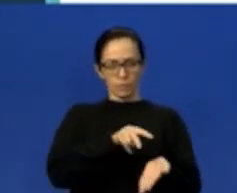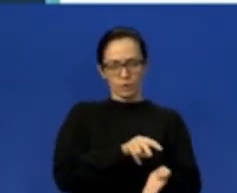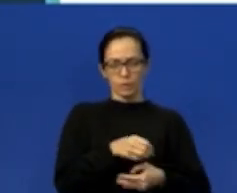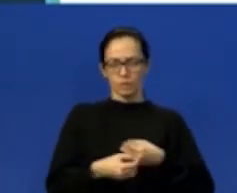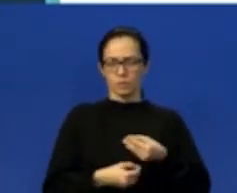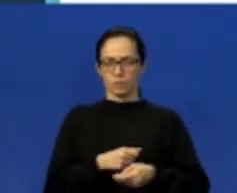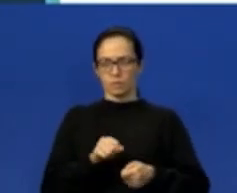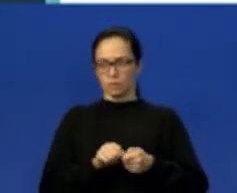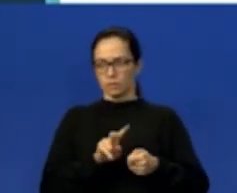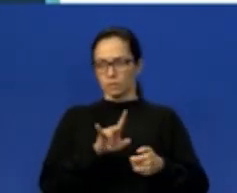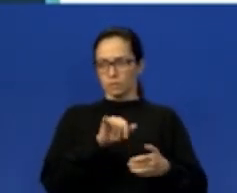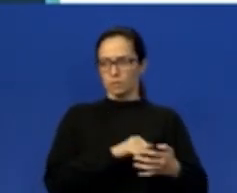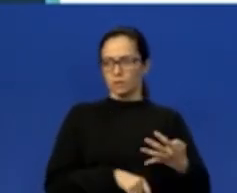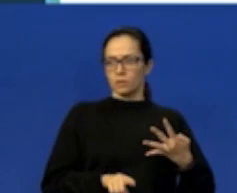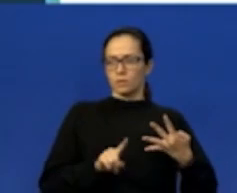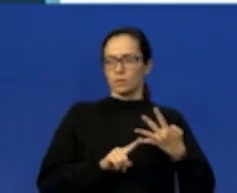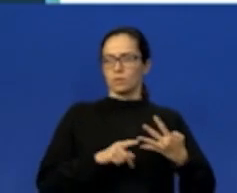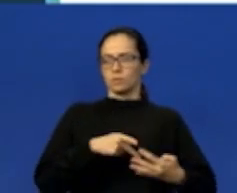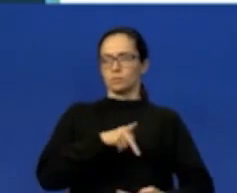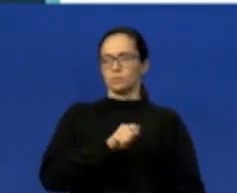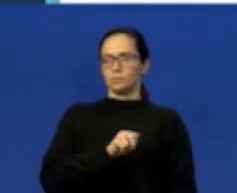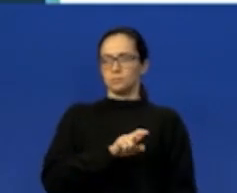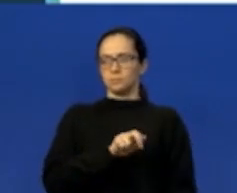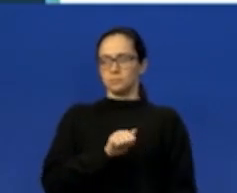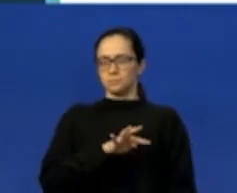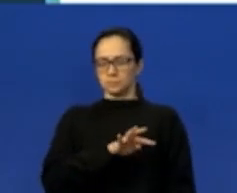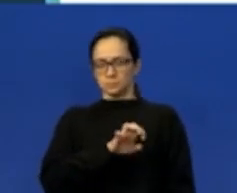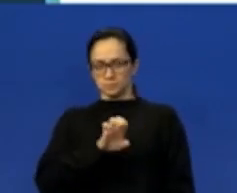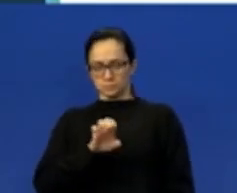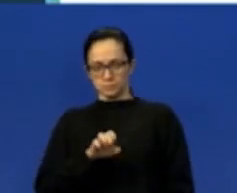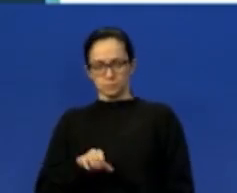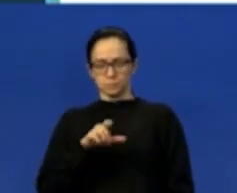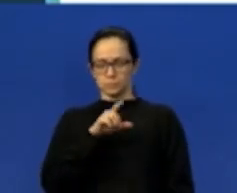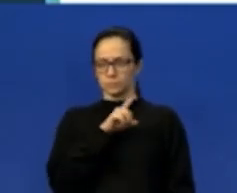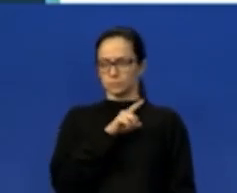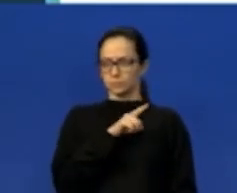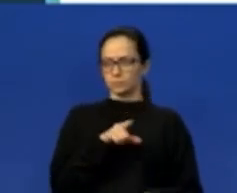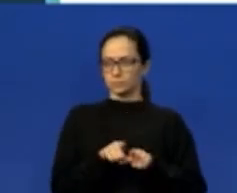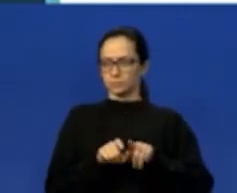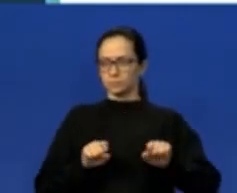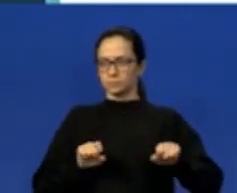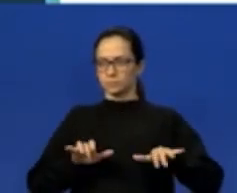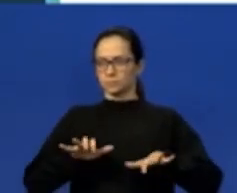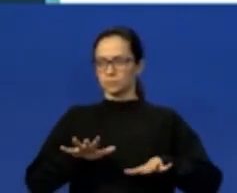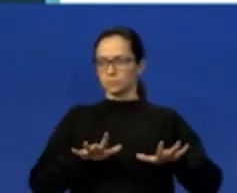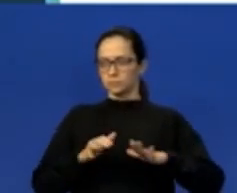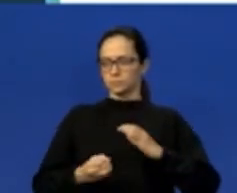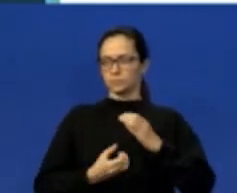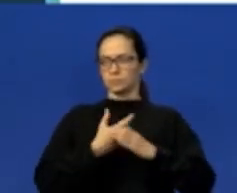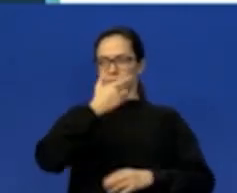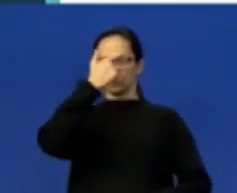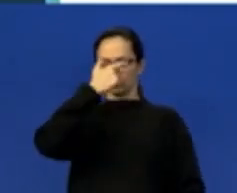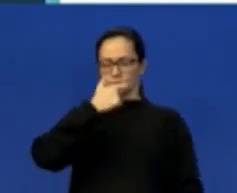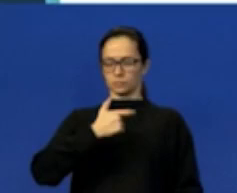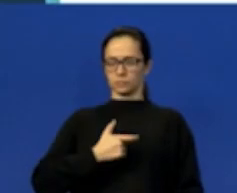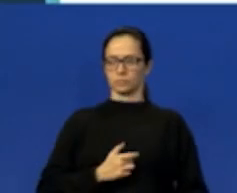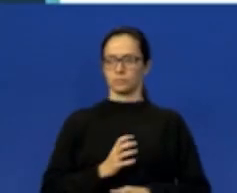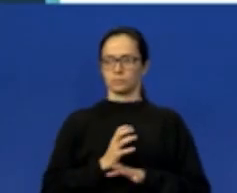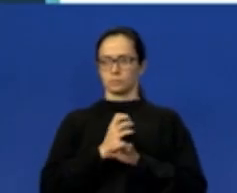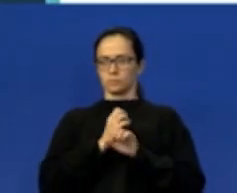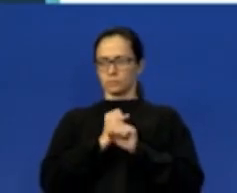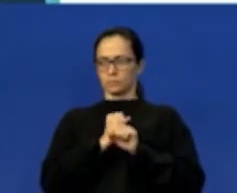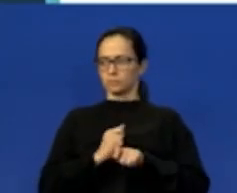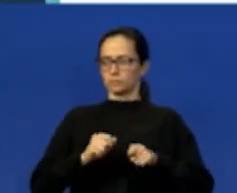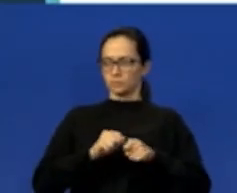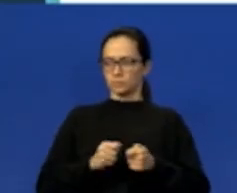né. O Karatê, com a movimentação do kata, principalmente, onde exige uma postura, o controle da